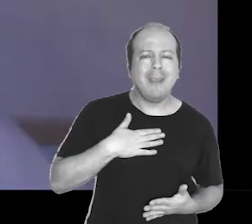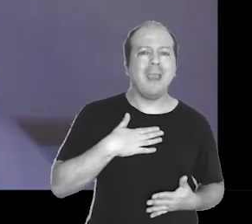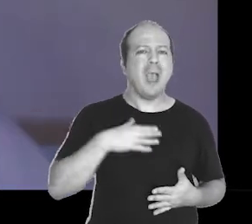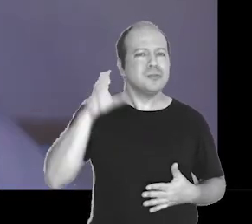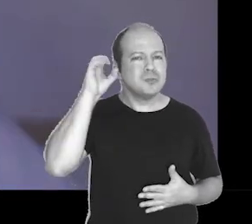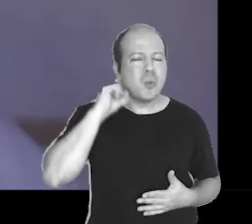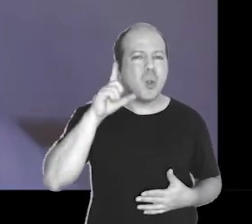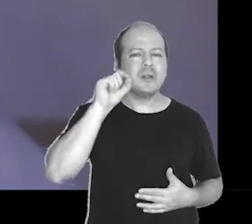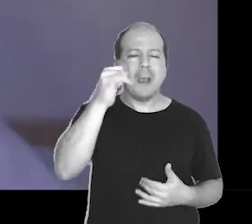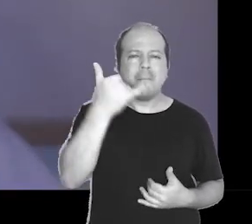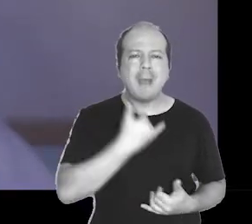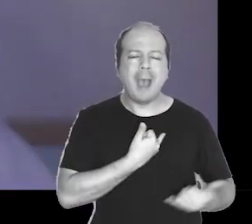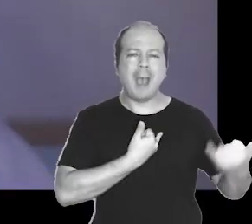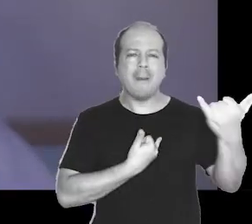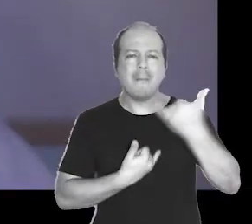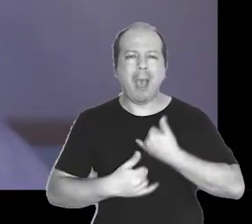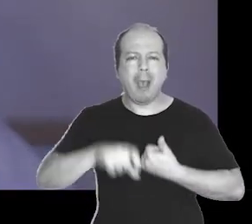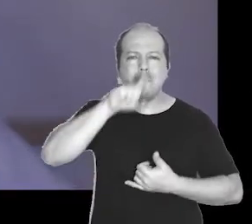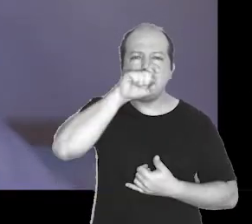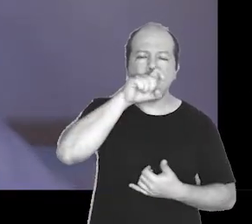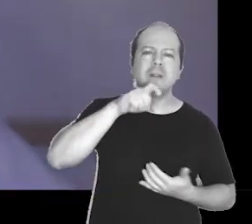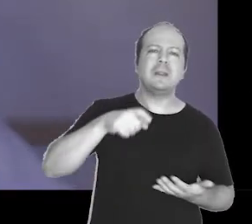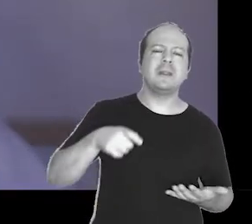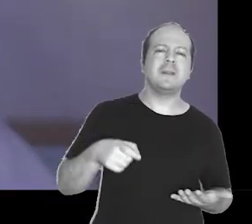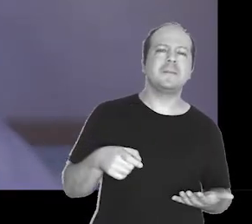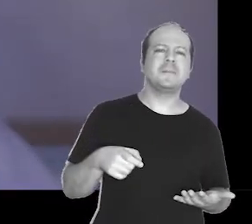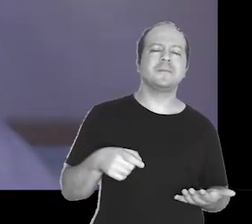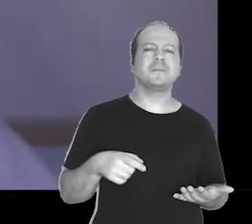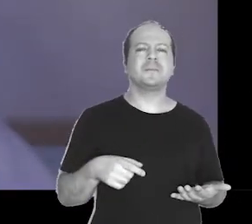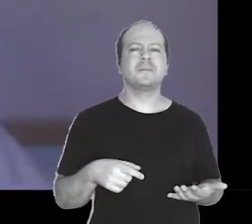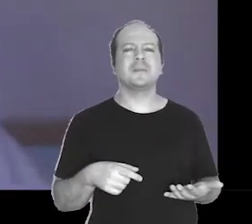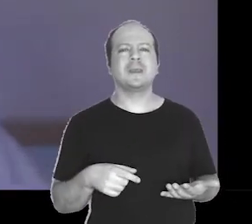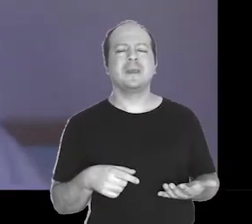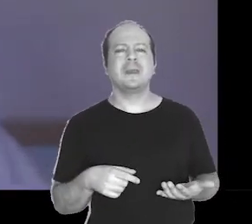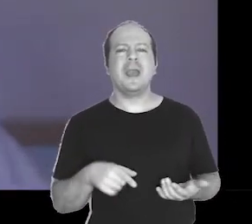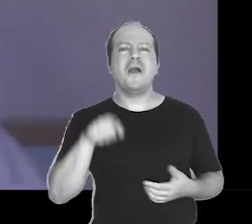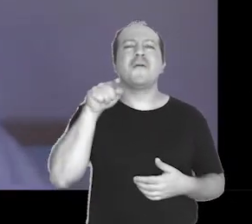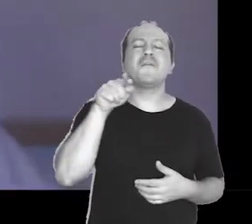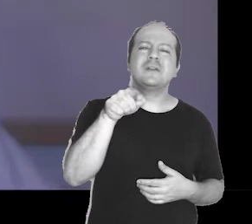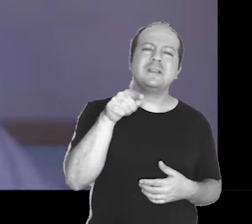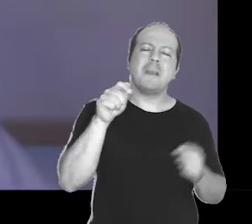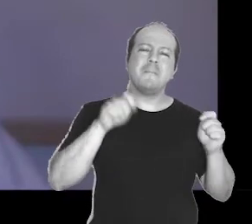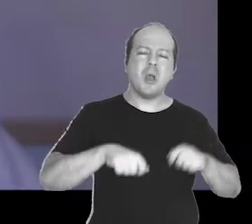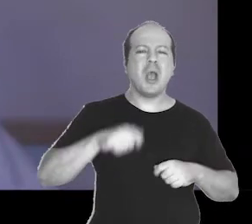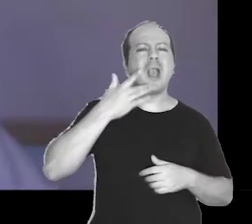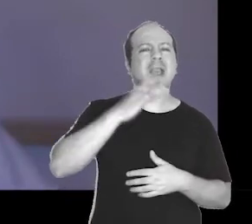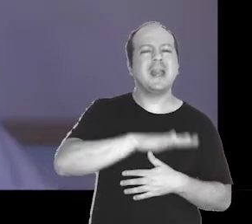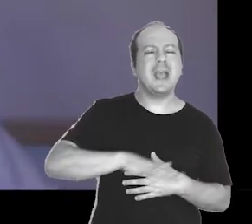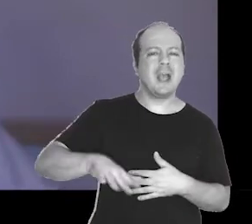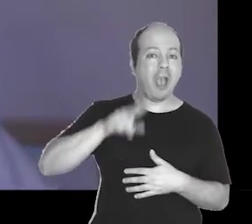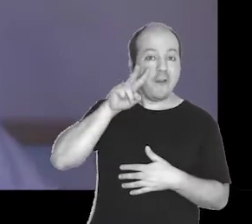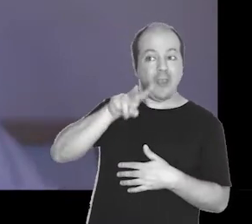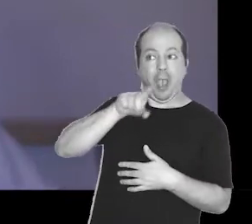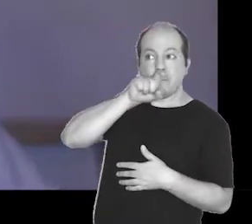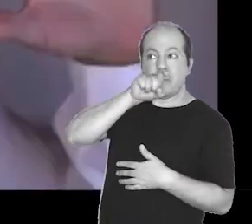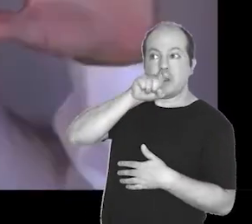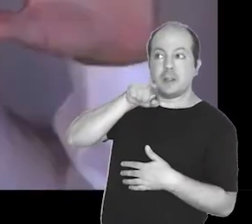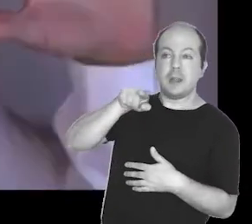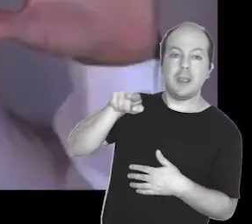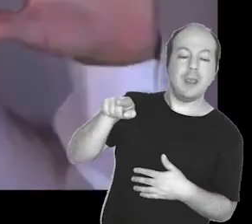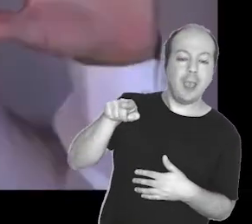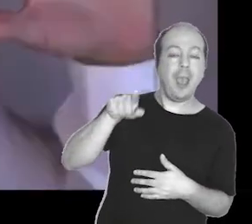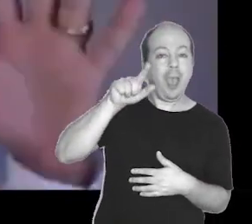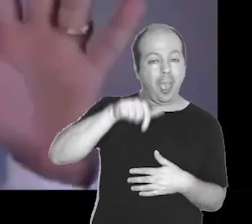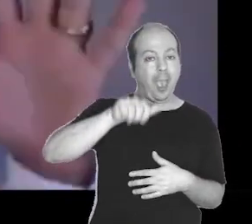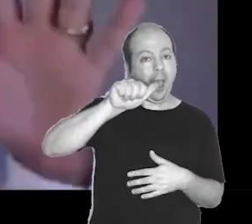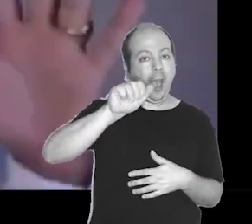te desvendo, o abutre. Vamos, a cena em que você, ainda criança, vê o abutre. Sim,